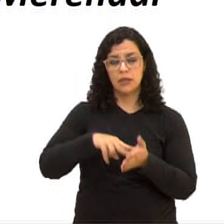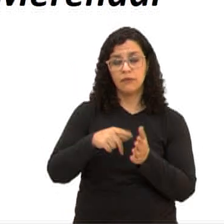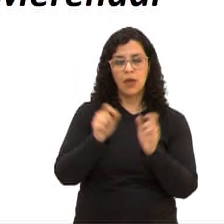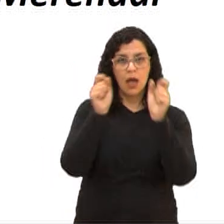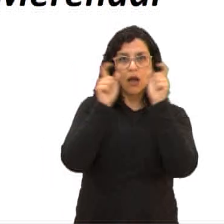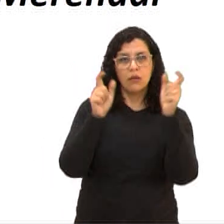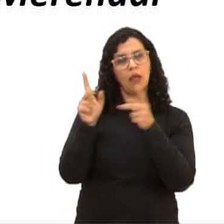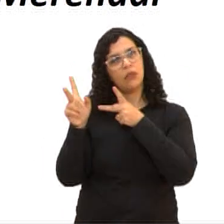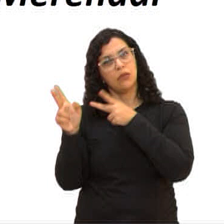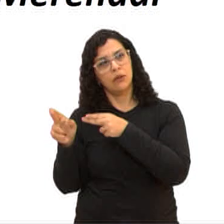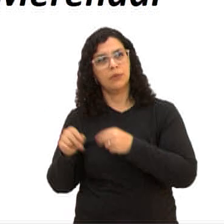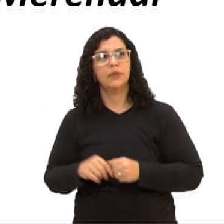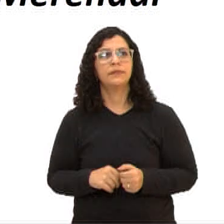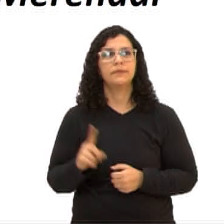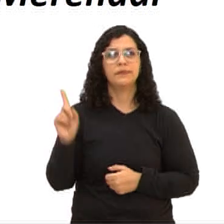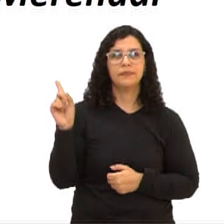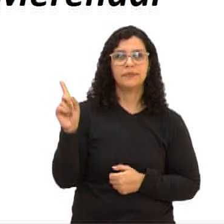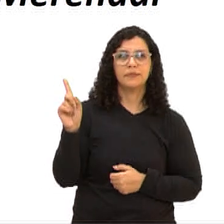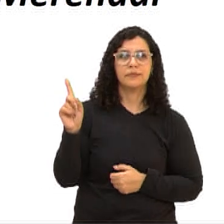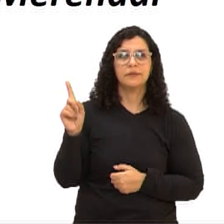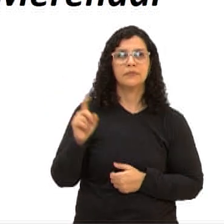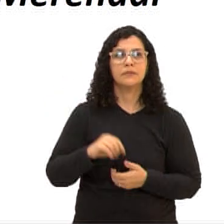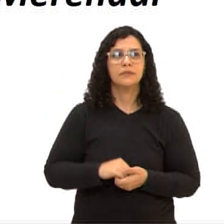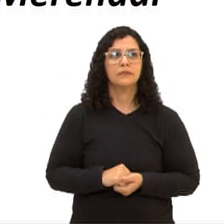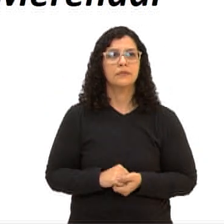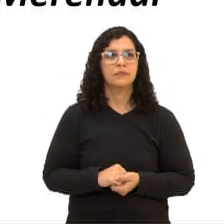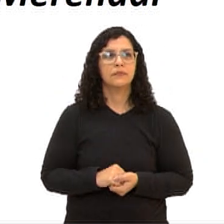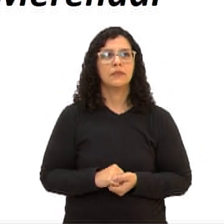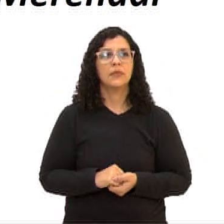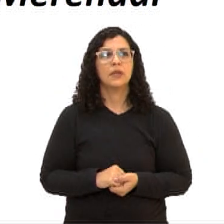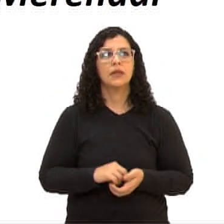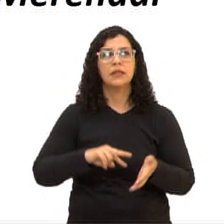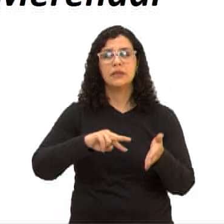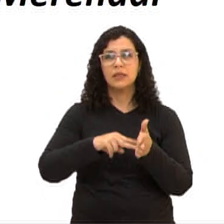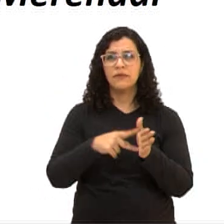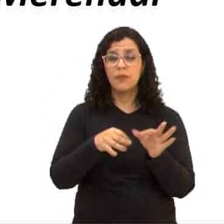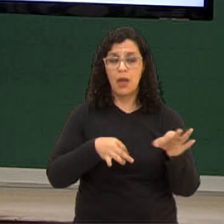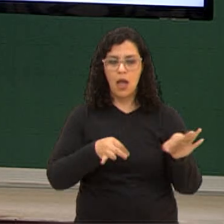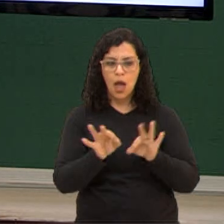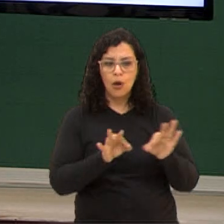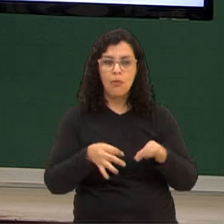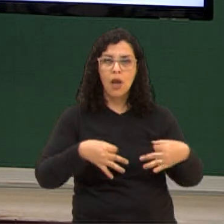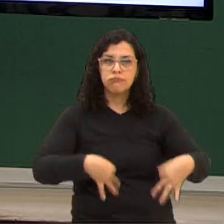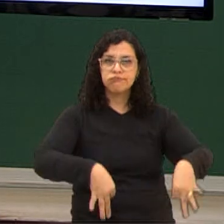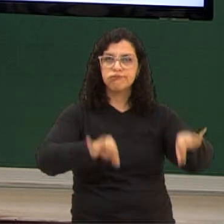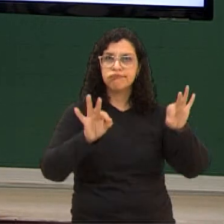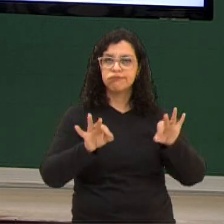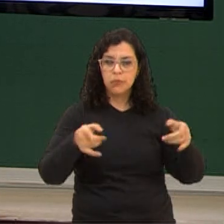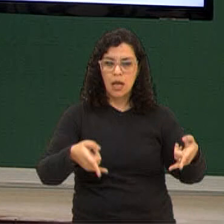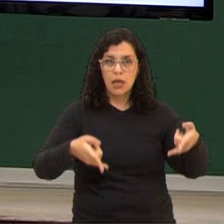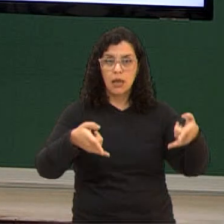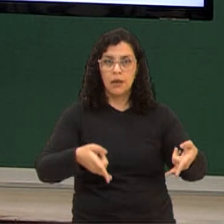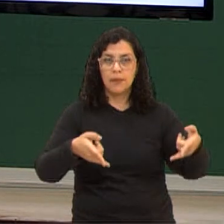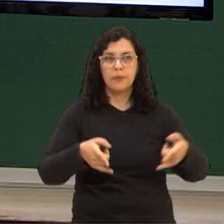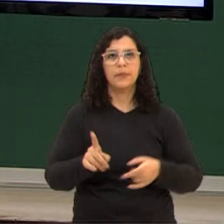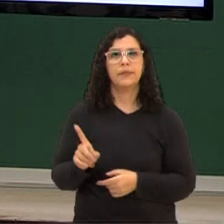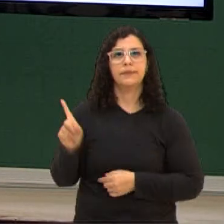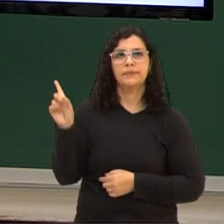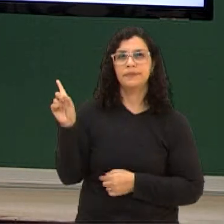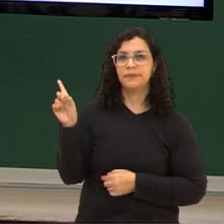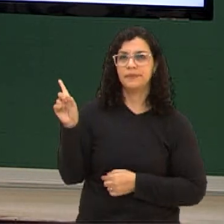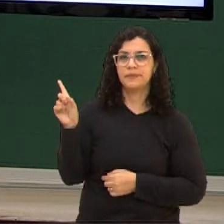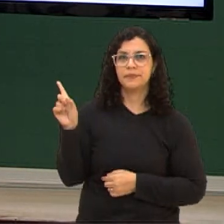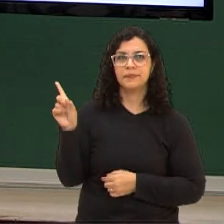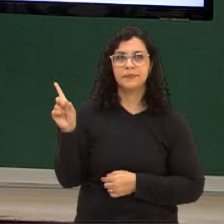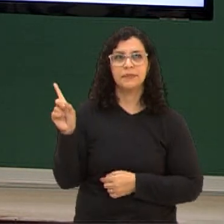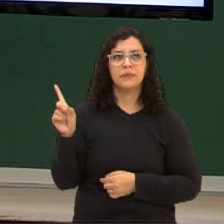dormir. Hacer, arreglar la cama. Então, fazer a cama, arrumar a cama.